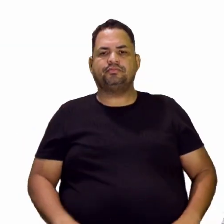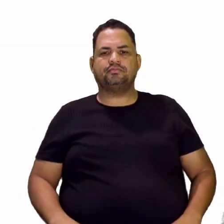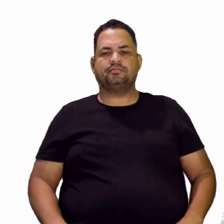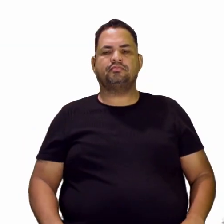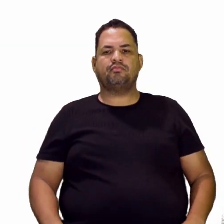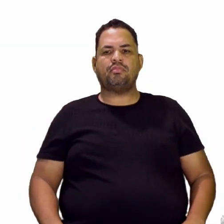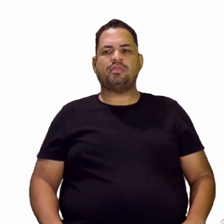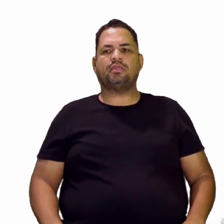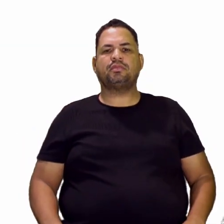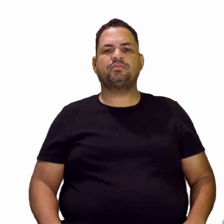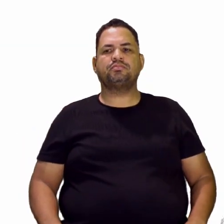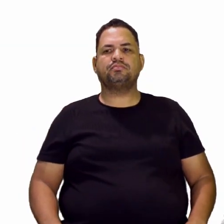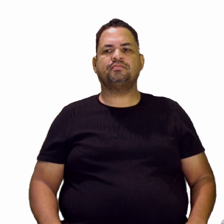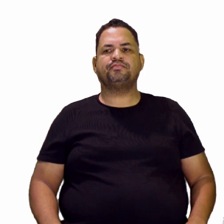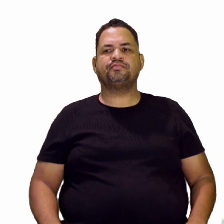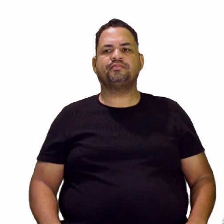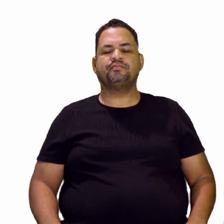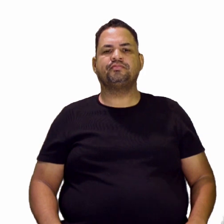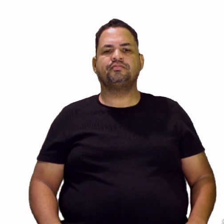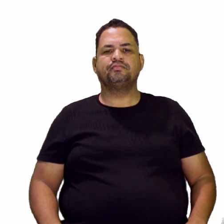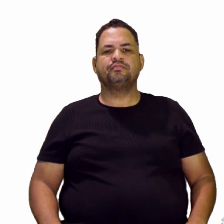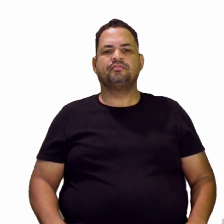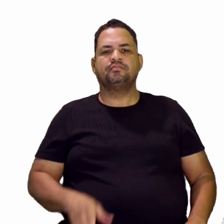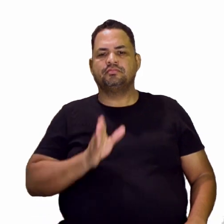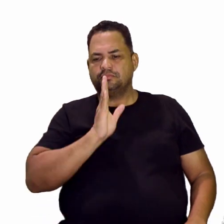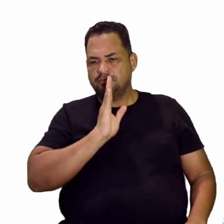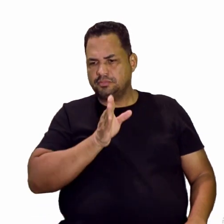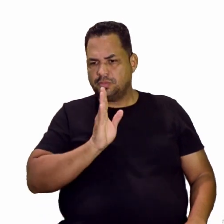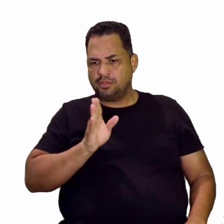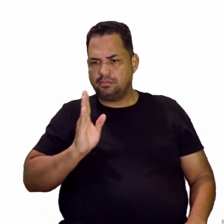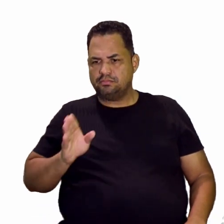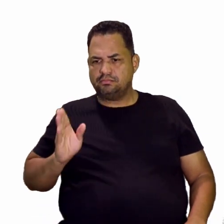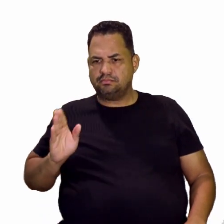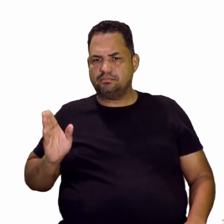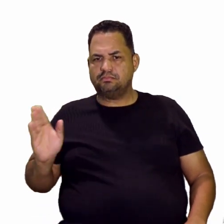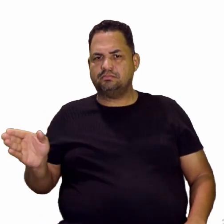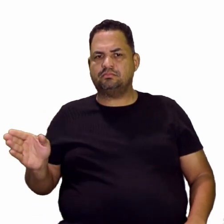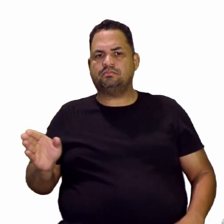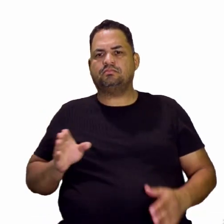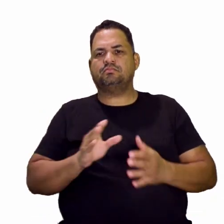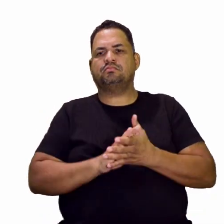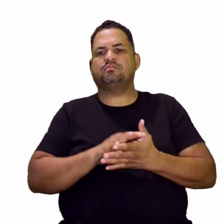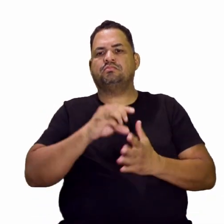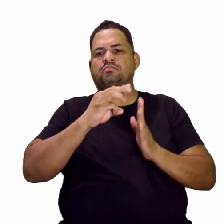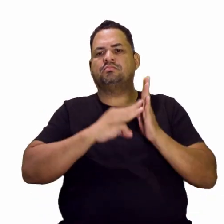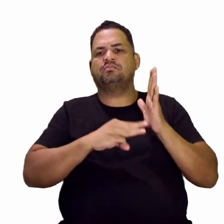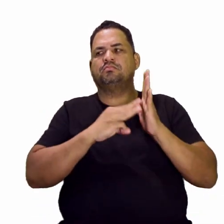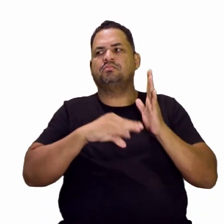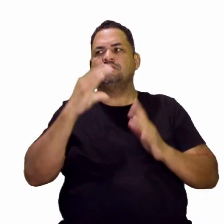tela aí, por favor, etapas do método científico.